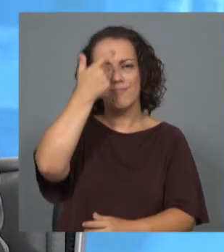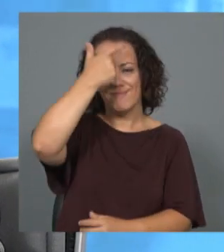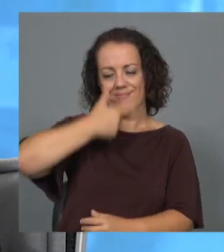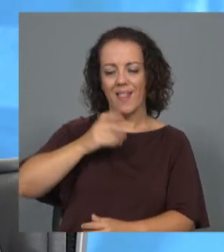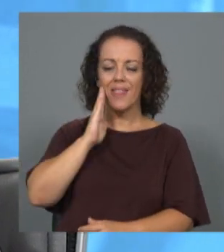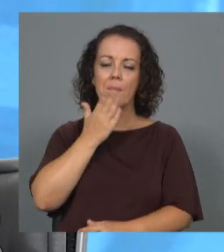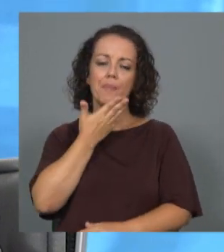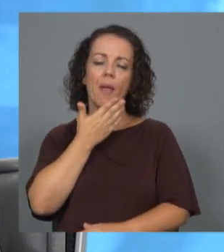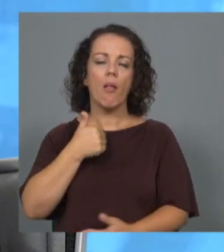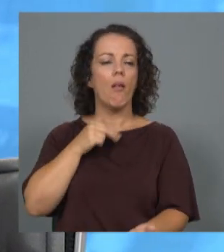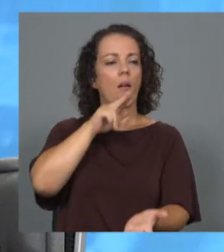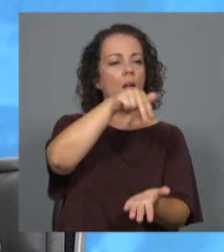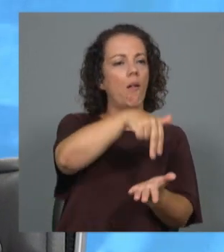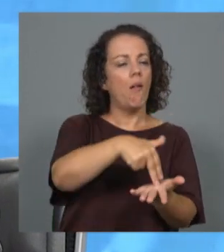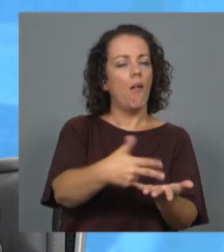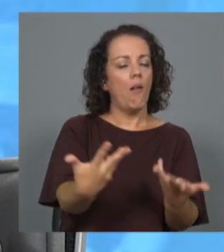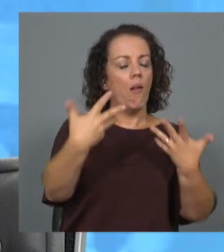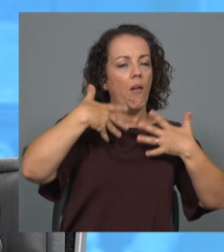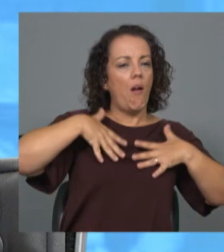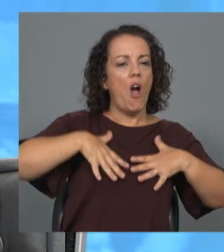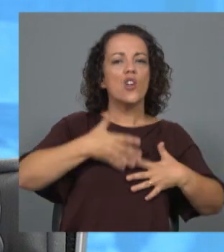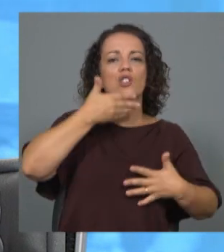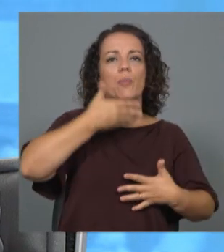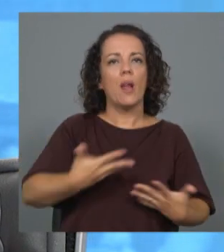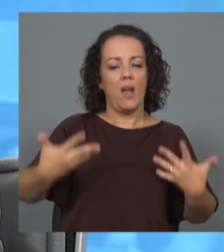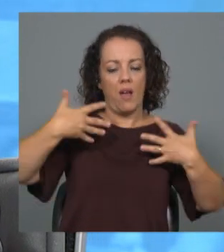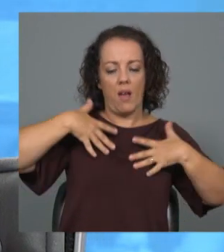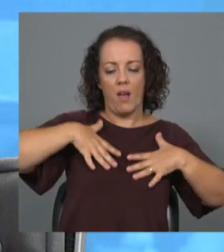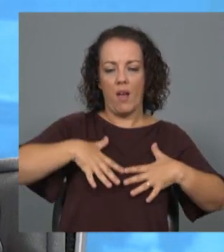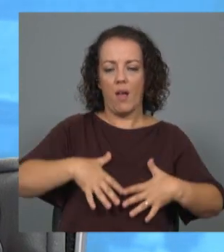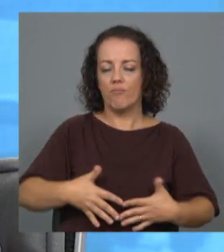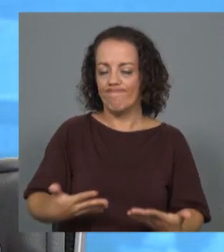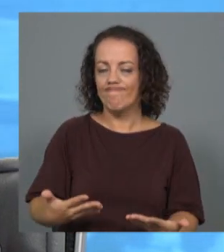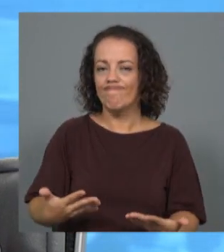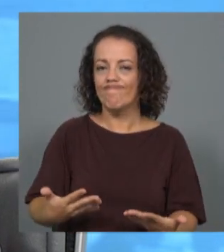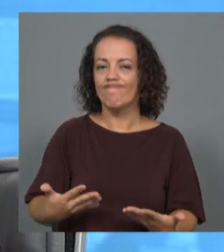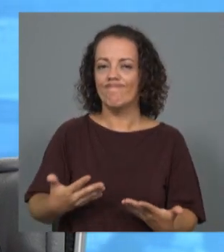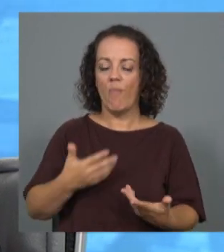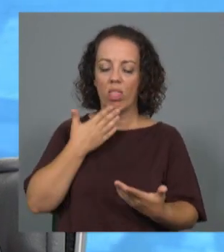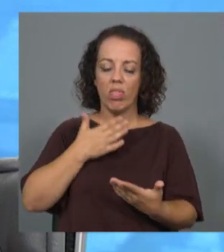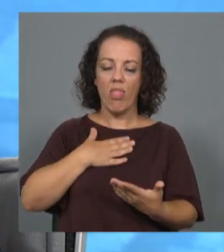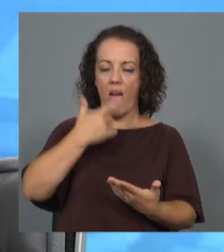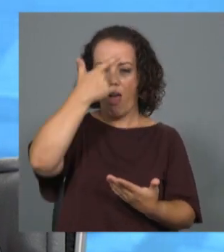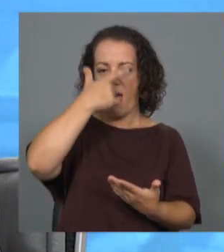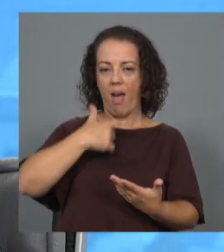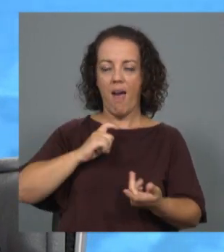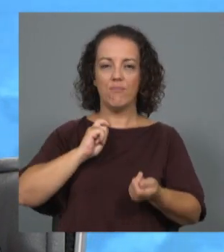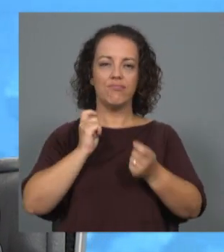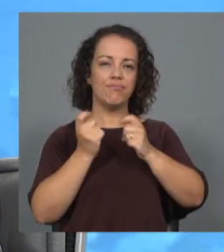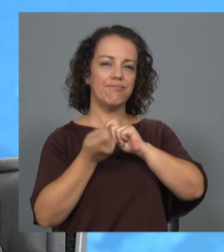conforme as experiências que vai tendo. A Igreja no Japão é uma minoria, quase poderia dizer-se,